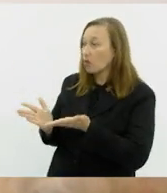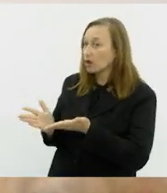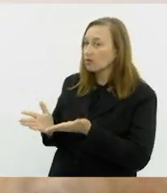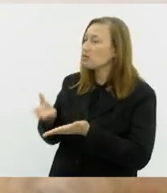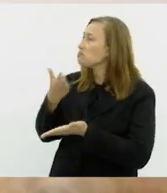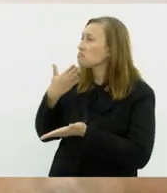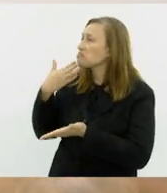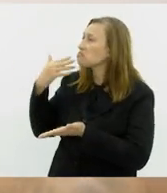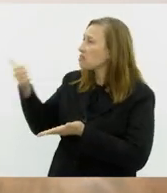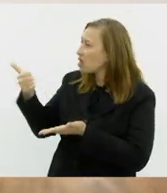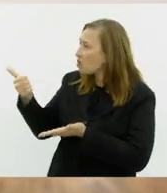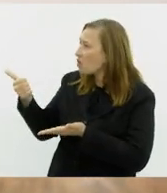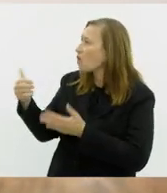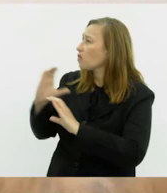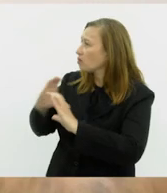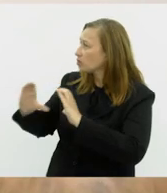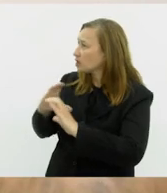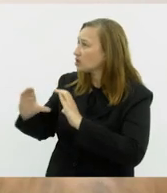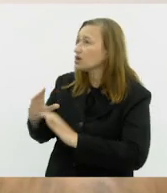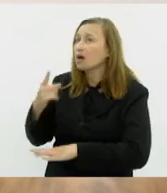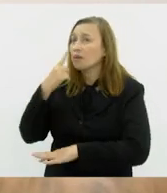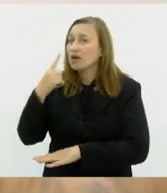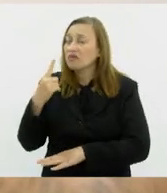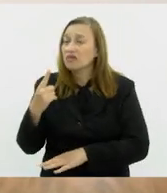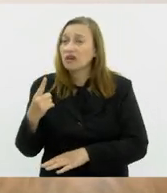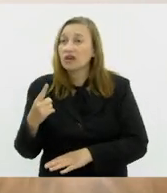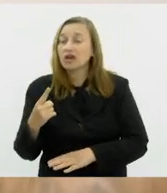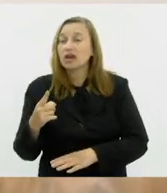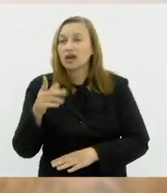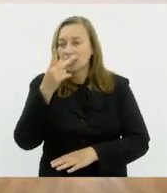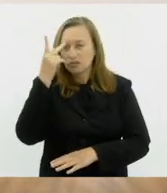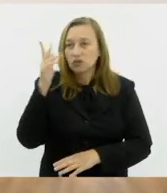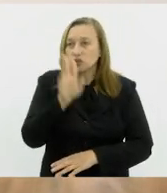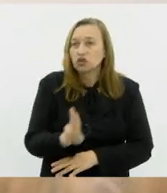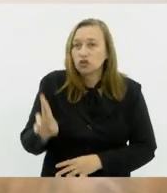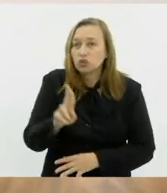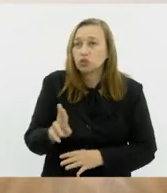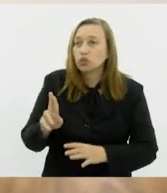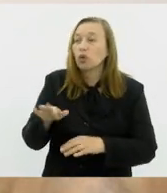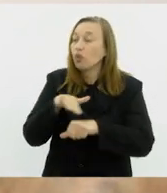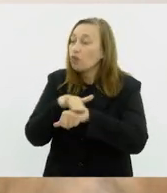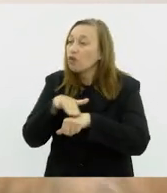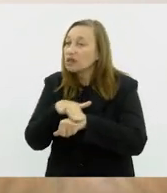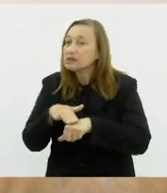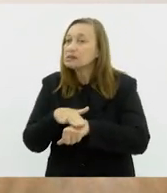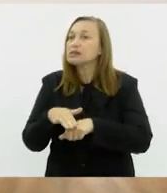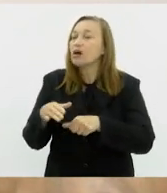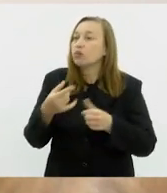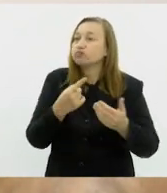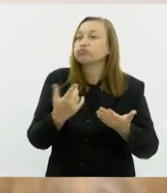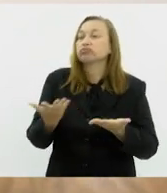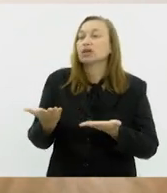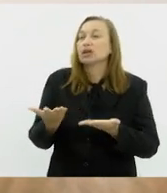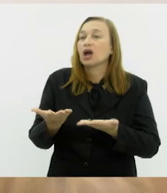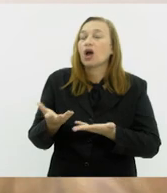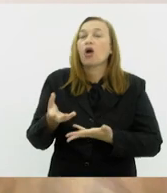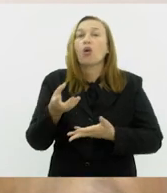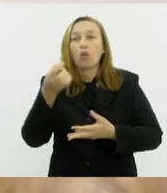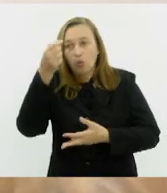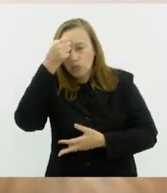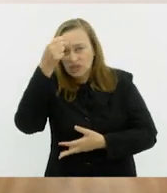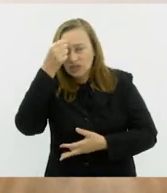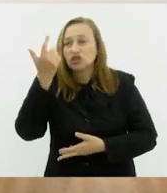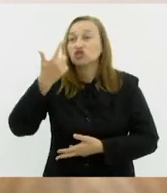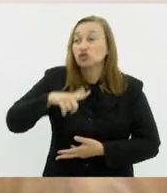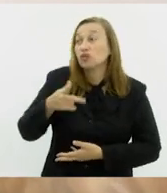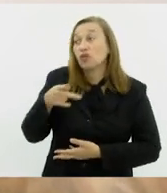muito melhor, né? Mas para identificar os usuários e estar conversando com eles, proporcionando a conscientização. Porque, mais uma vez, é o